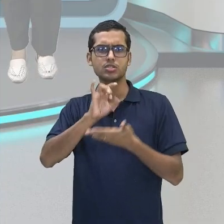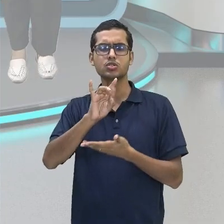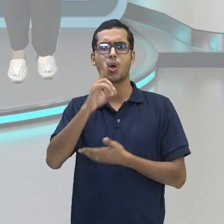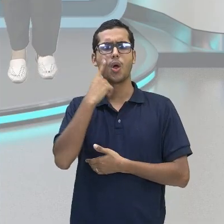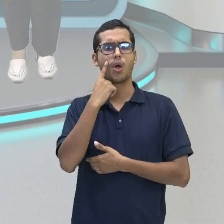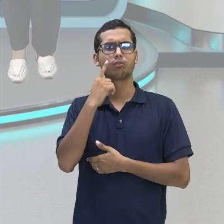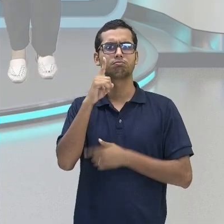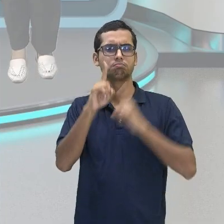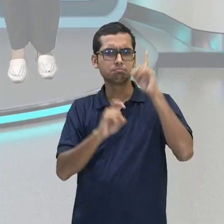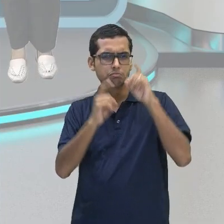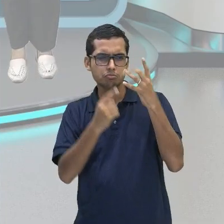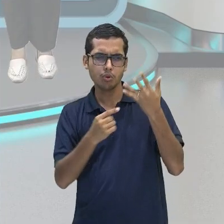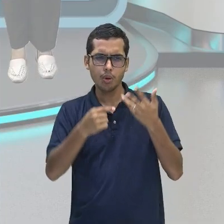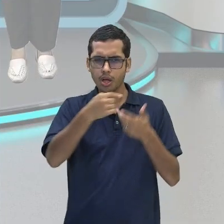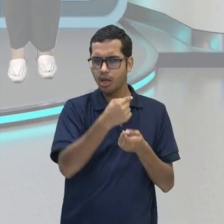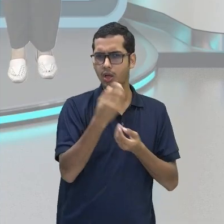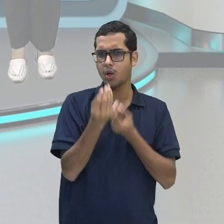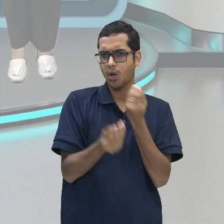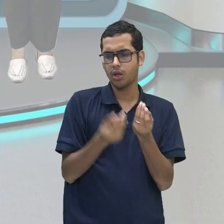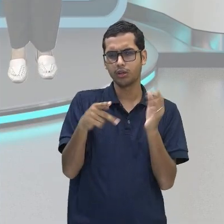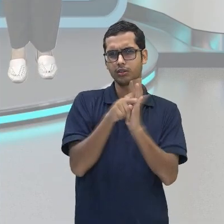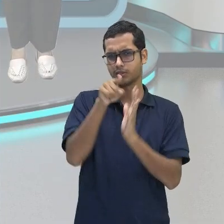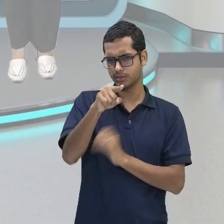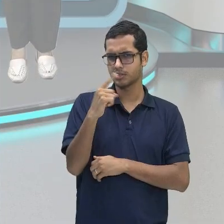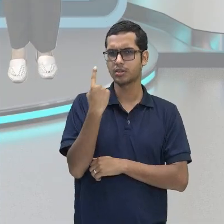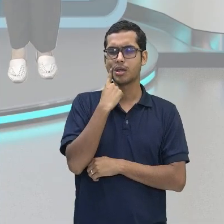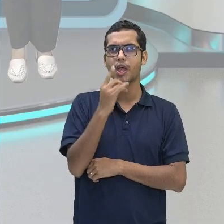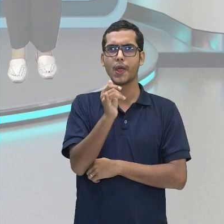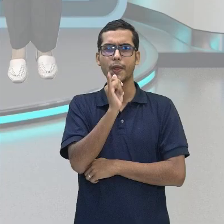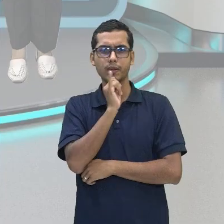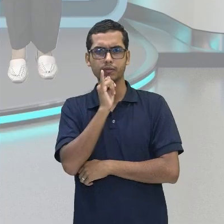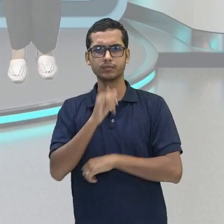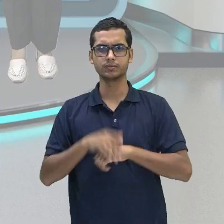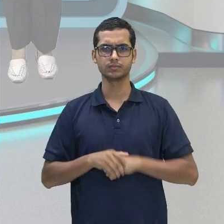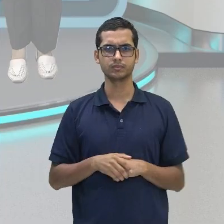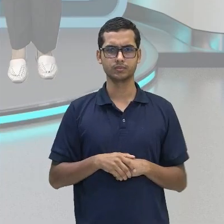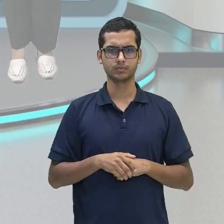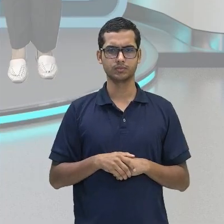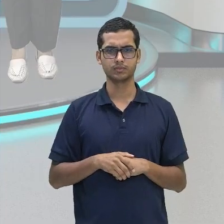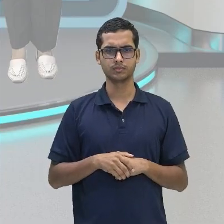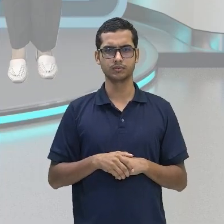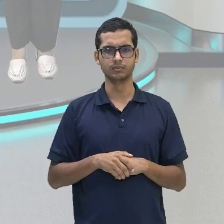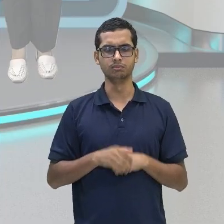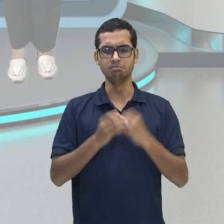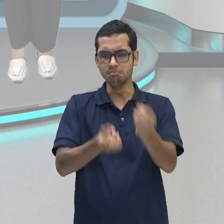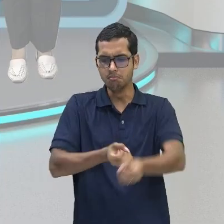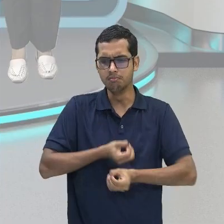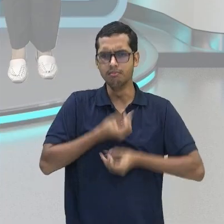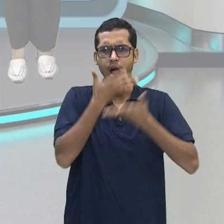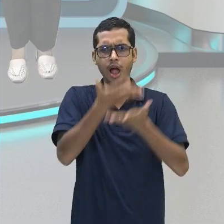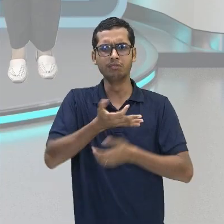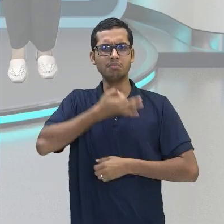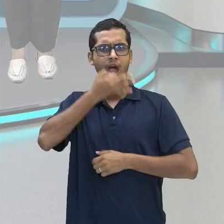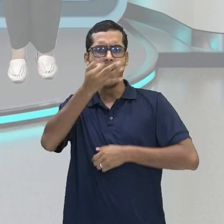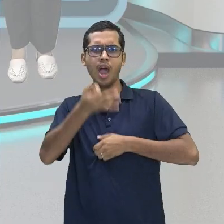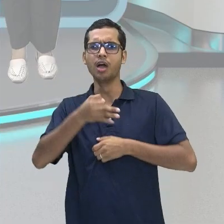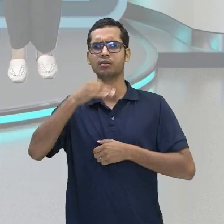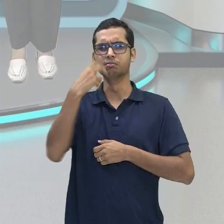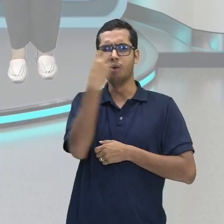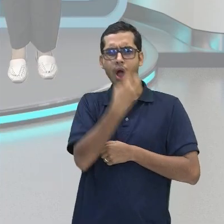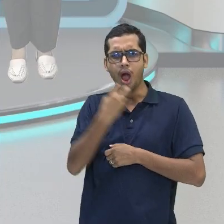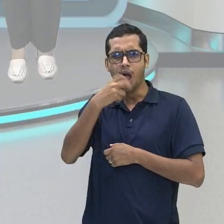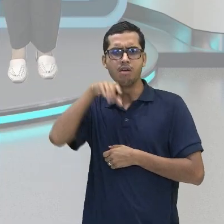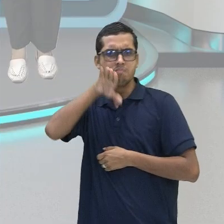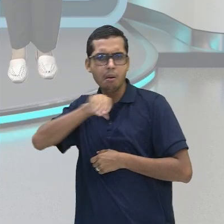uma situação em que, mesmo em que você não estivesse ali expressando com palavras,